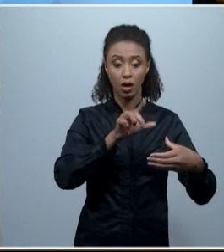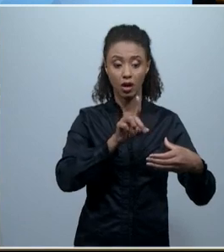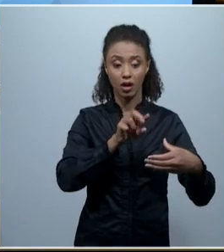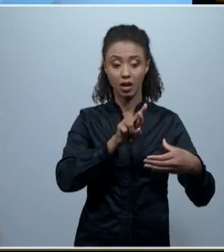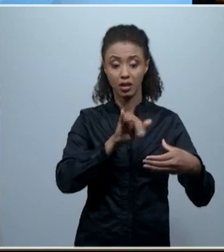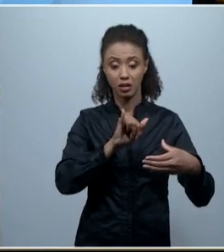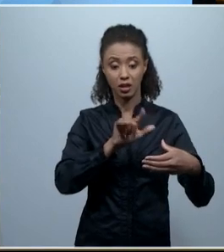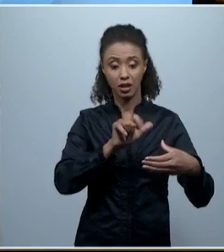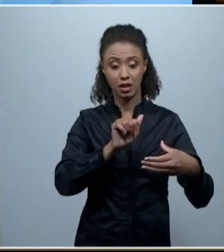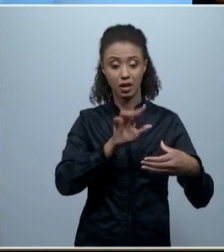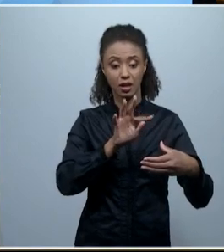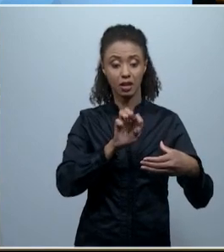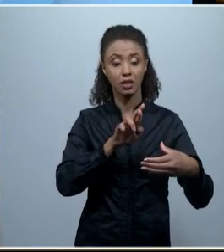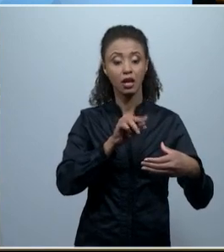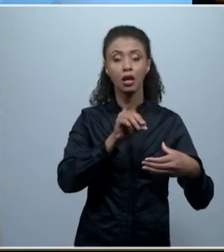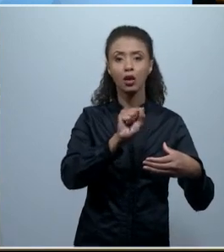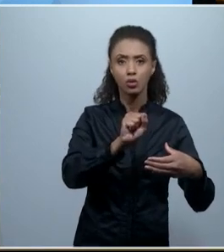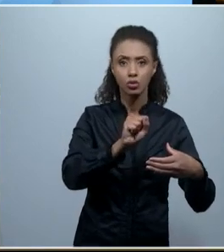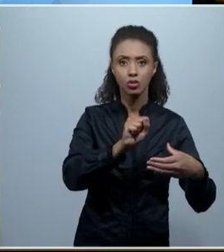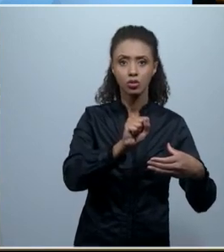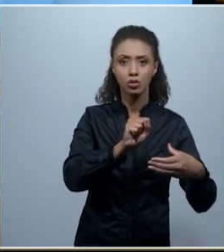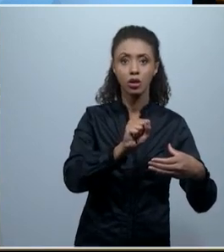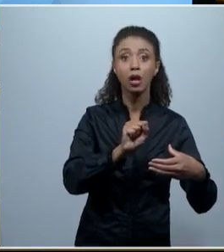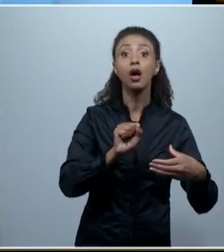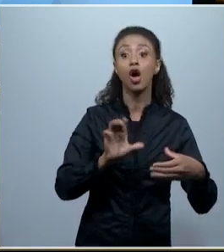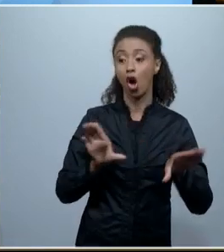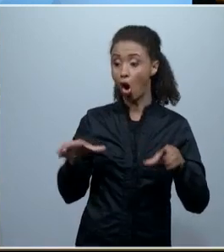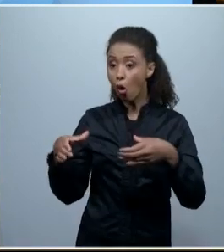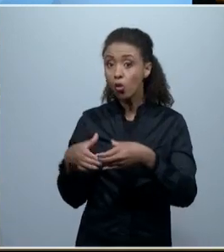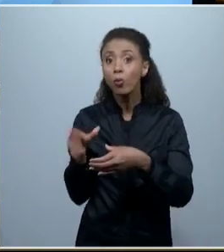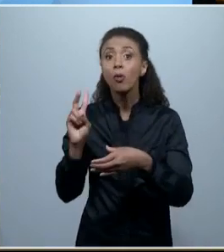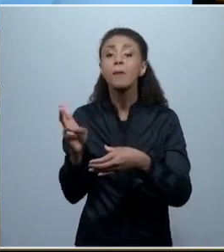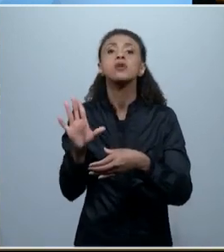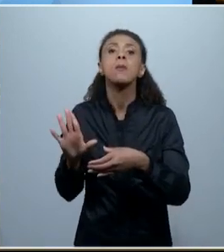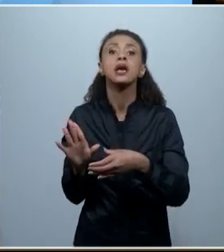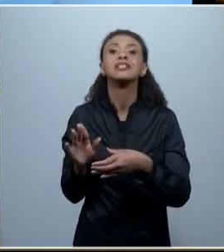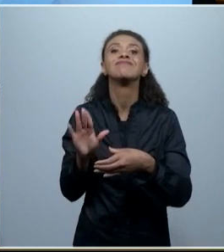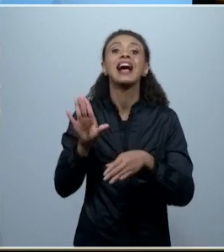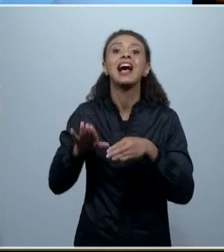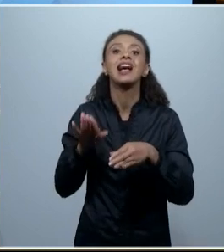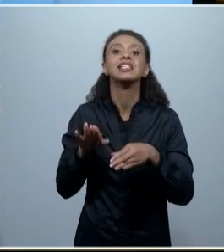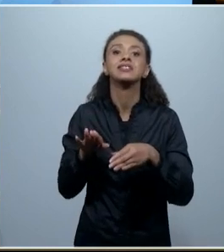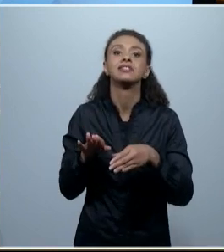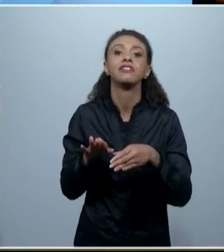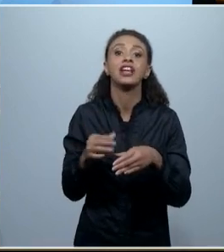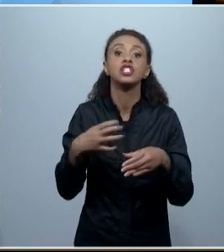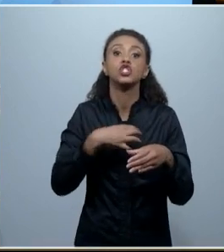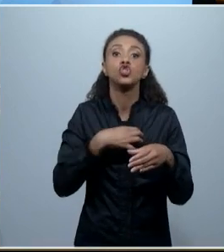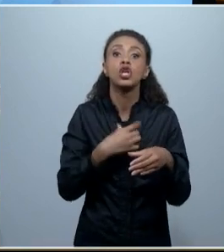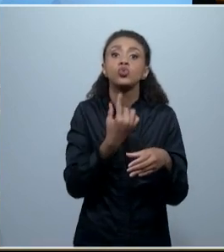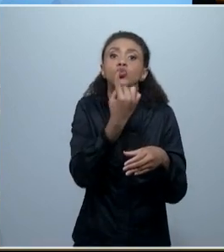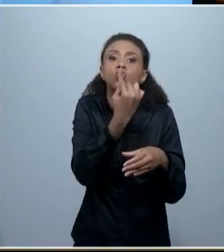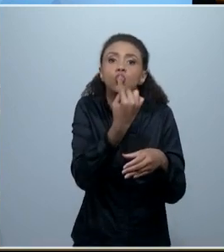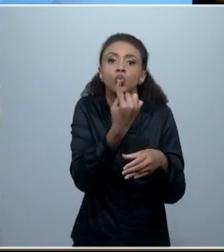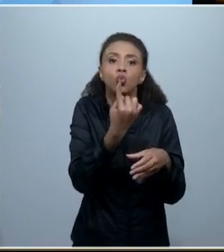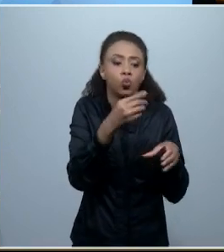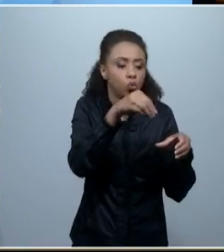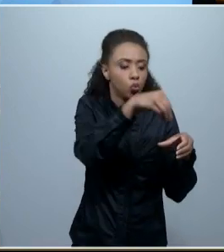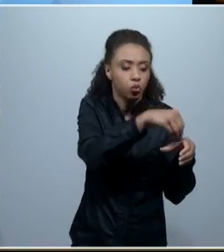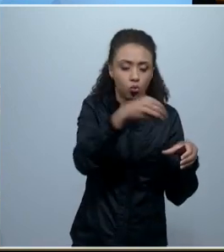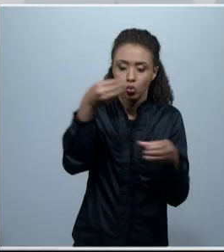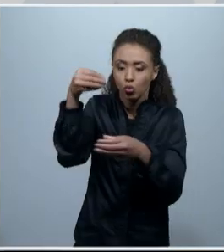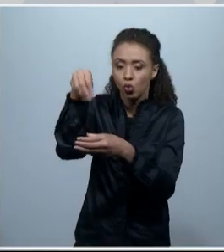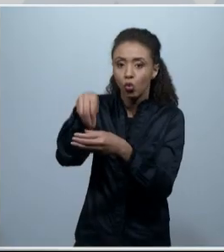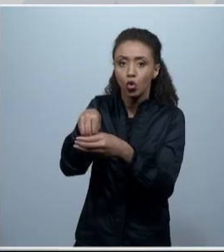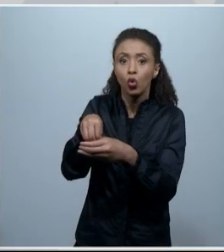que o povo pé sobre um losango para garantir que ele é um quadrado por exemplo tá além de ser um losango aí